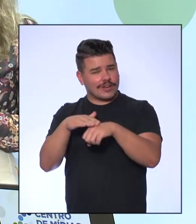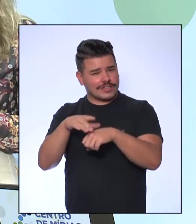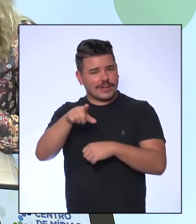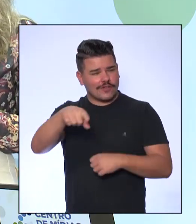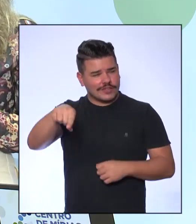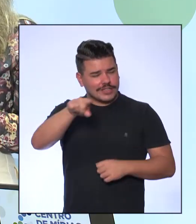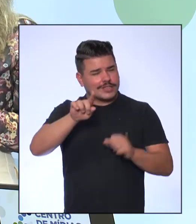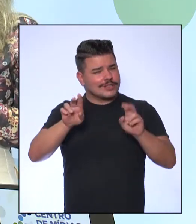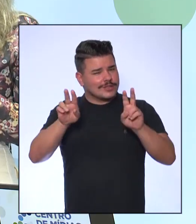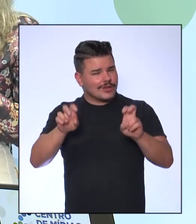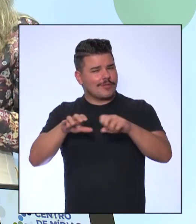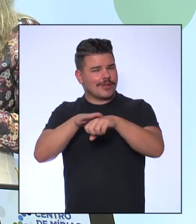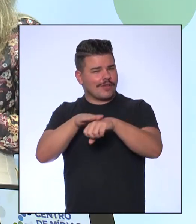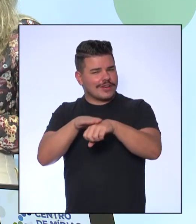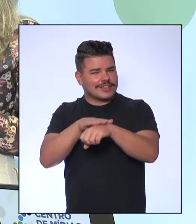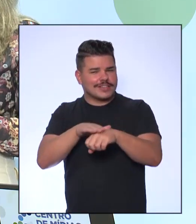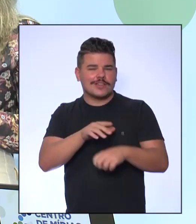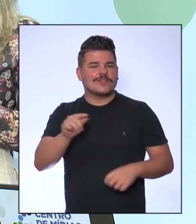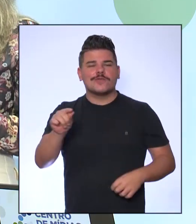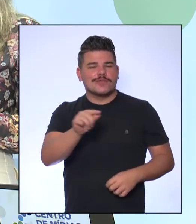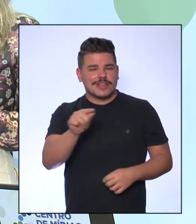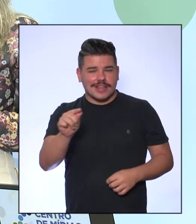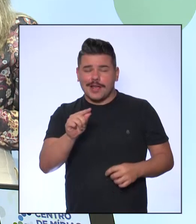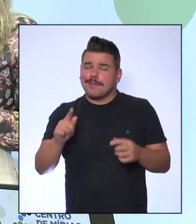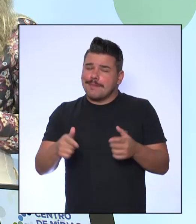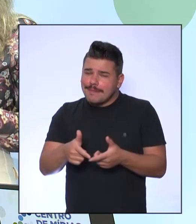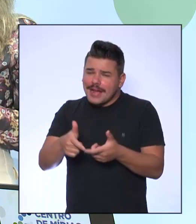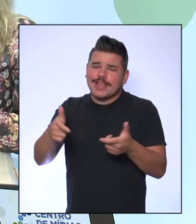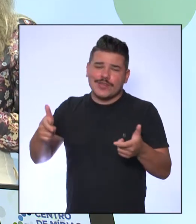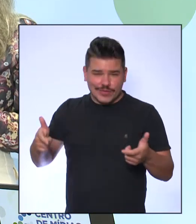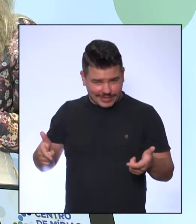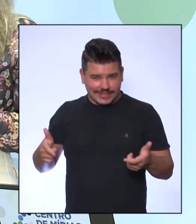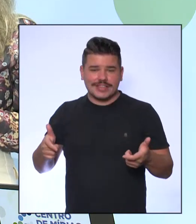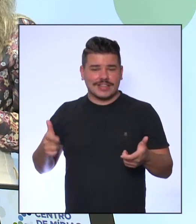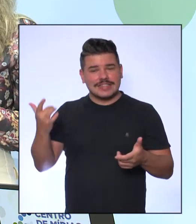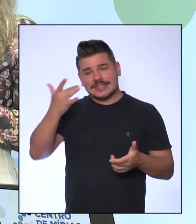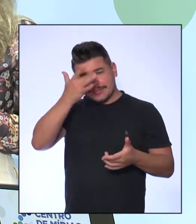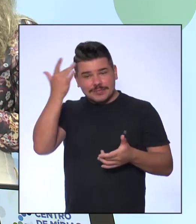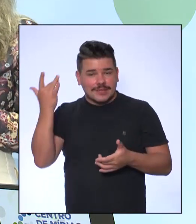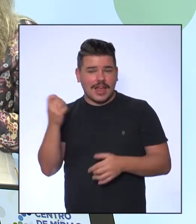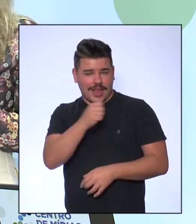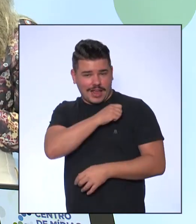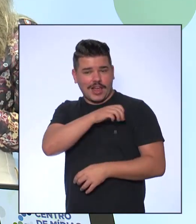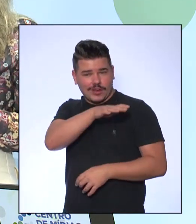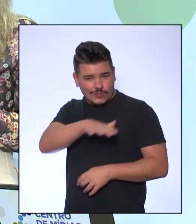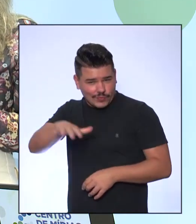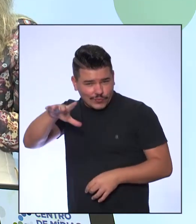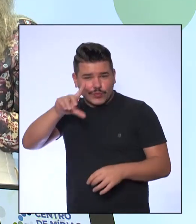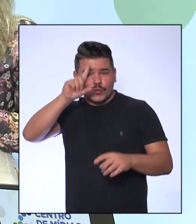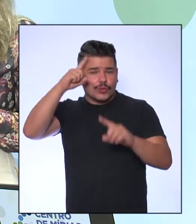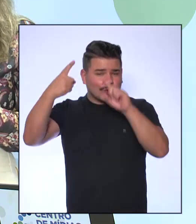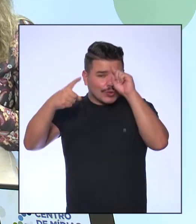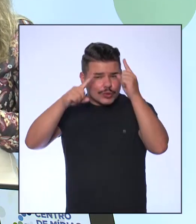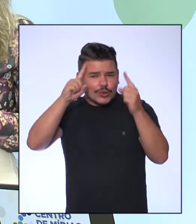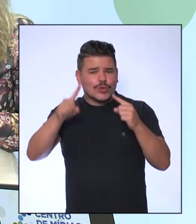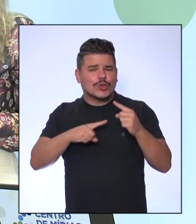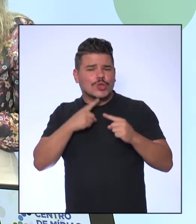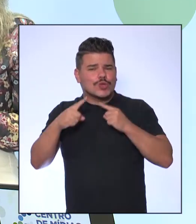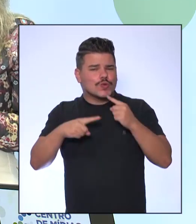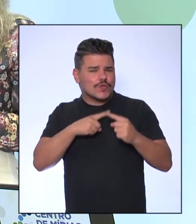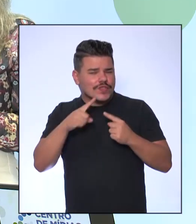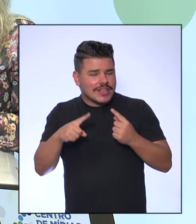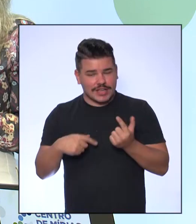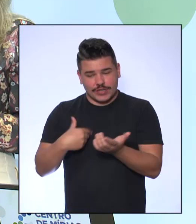minha conversa é o seguinte: uma das dúvidas principais dos alunos quando começam a